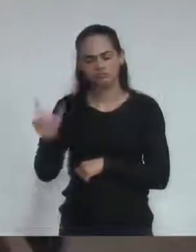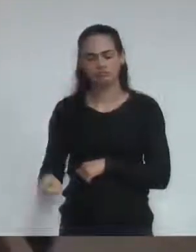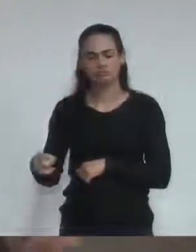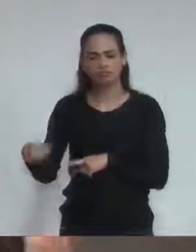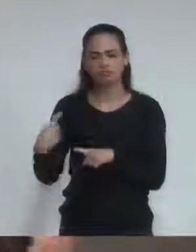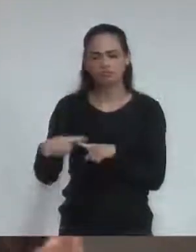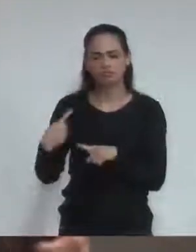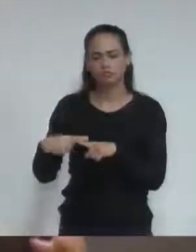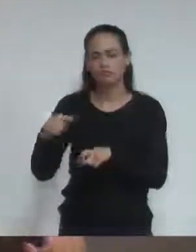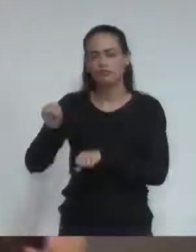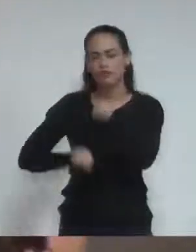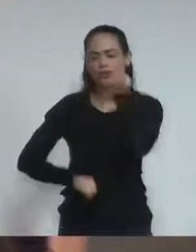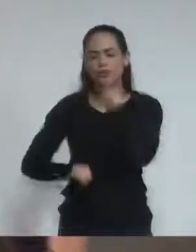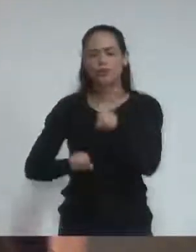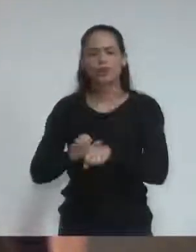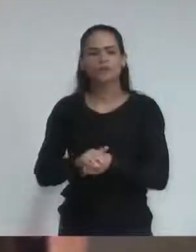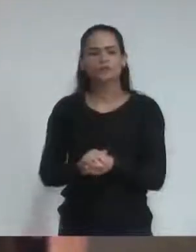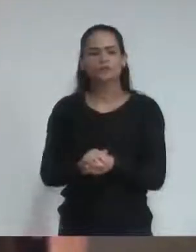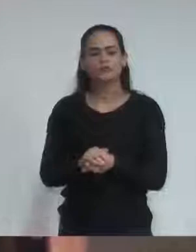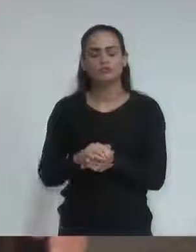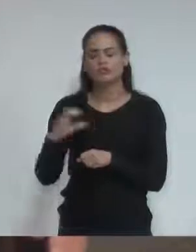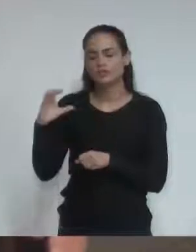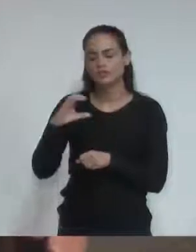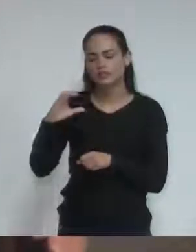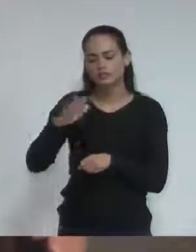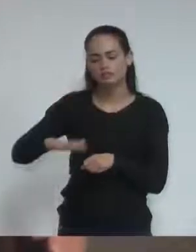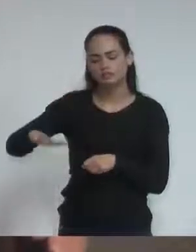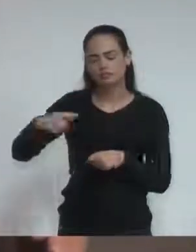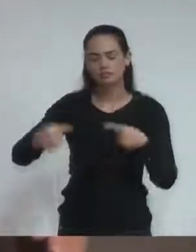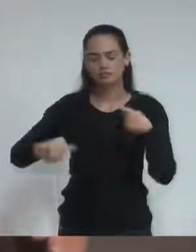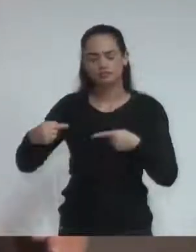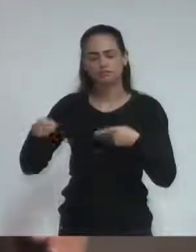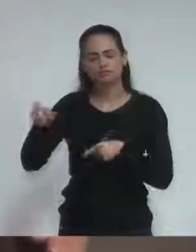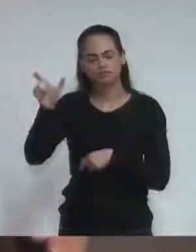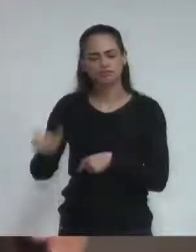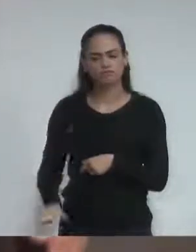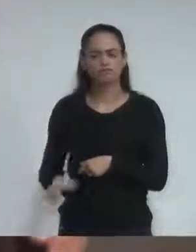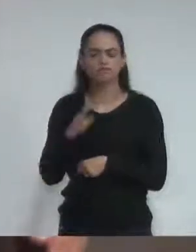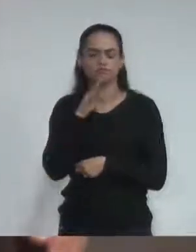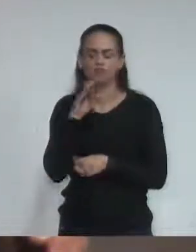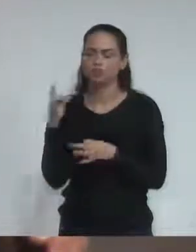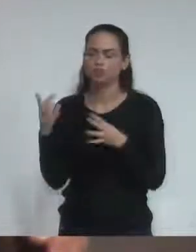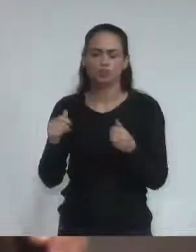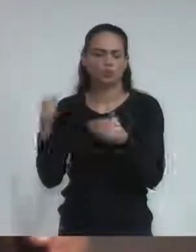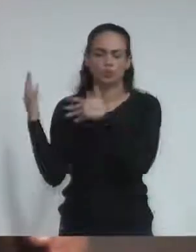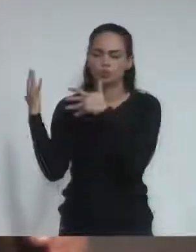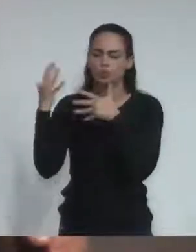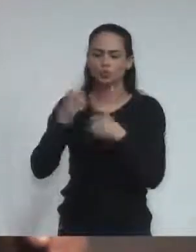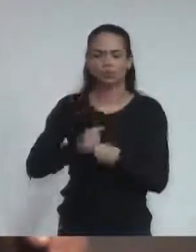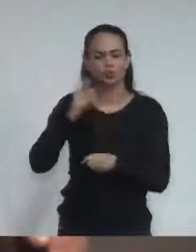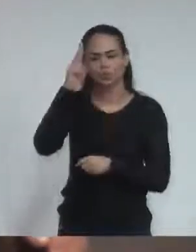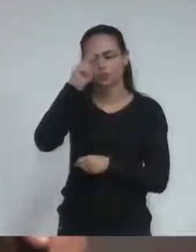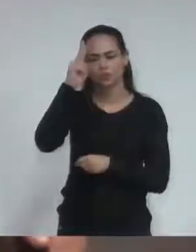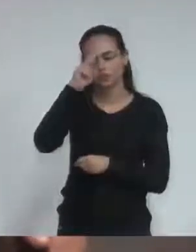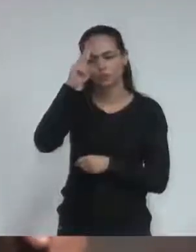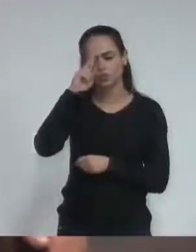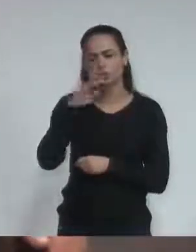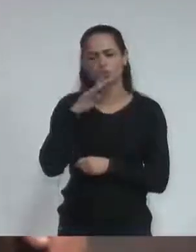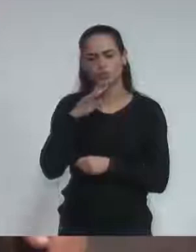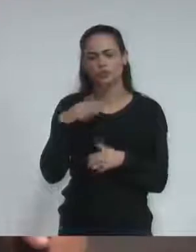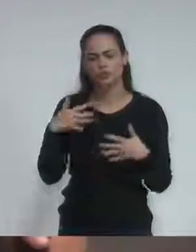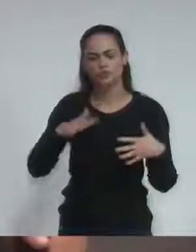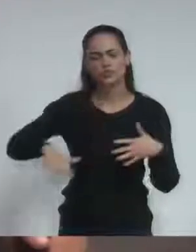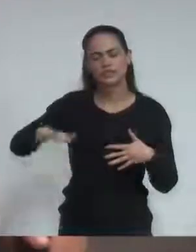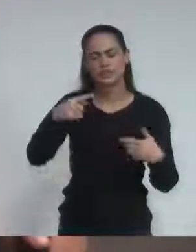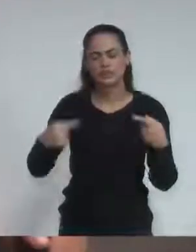políticas, naturalmente tem que se conhecer todo o histórico, né, um pouco da história, para poder entender o momento e fazer